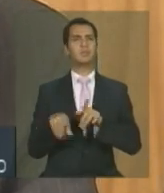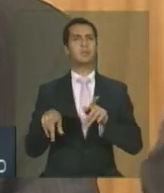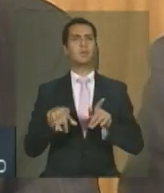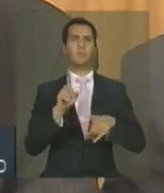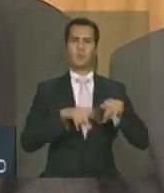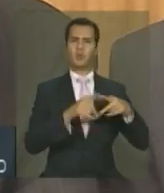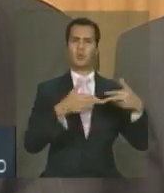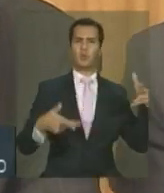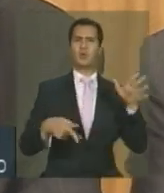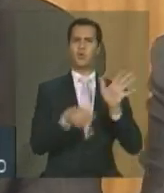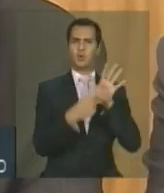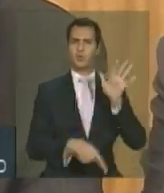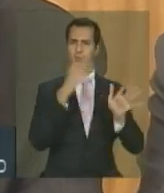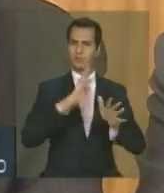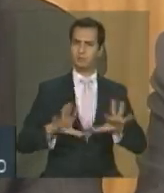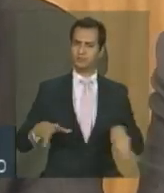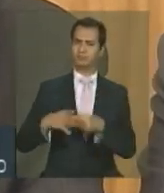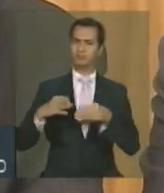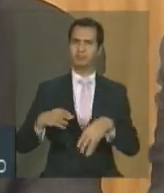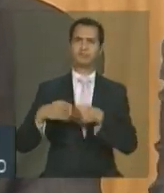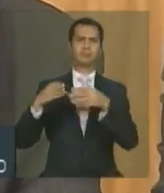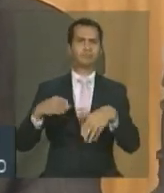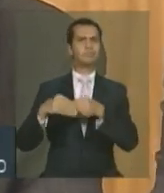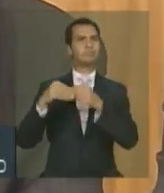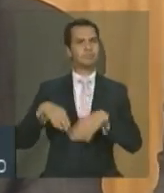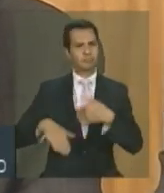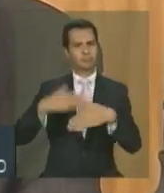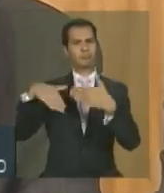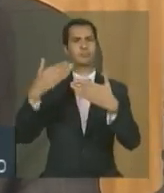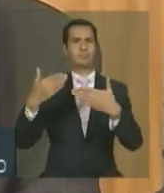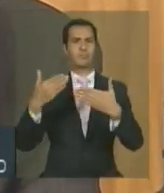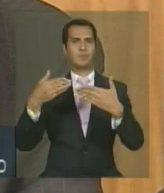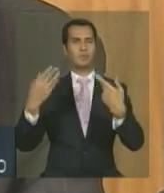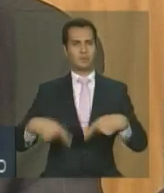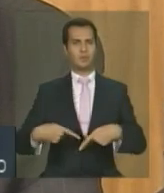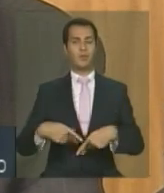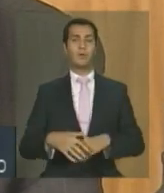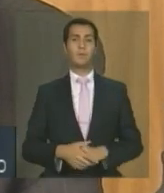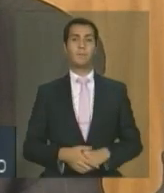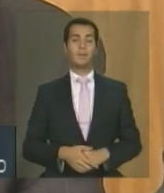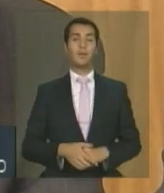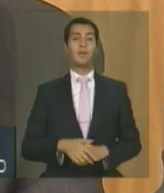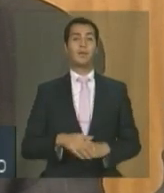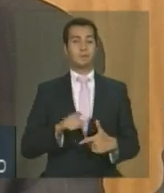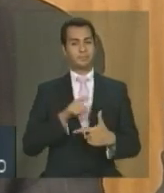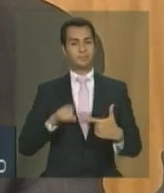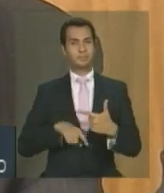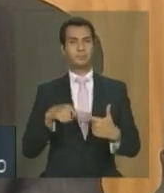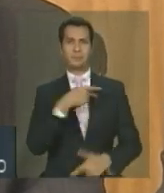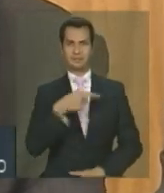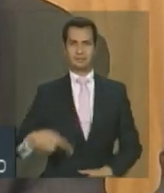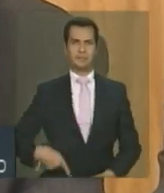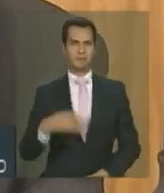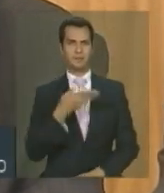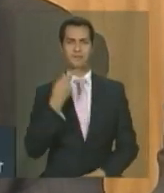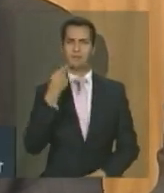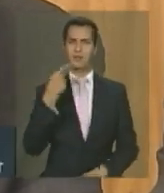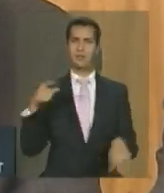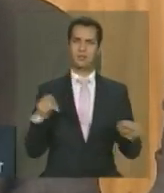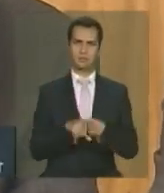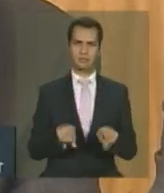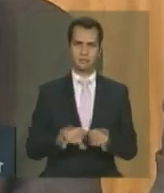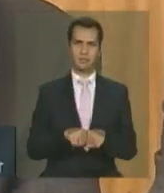vão ser trazidos. A empresa, o presidente vai falar logo em seguida também, vai dizer para vocês, há